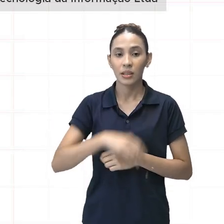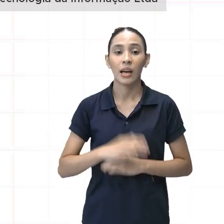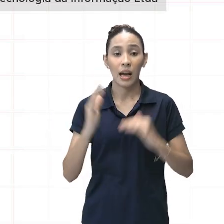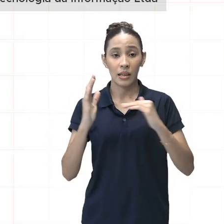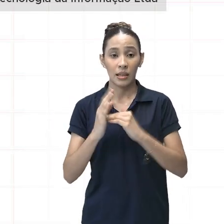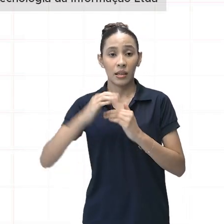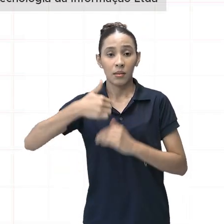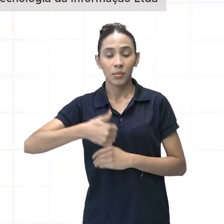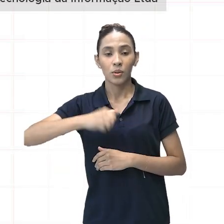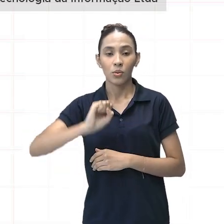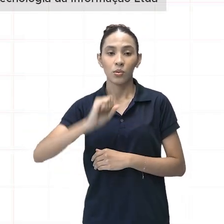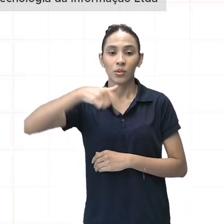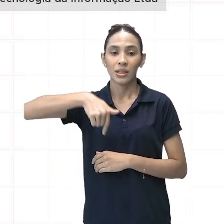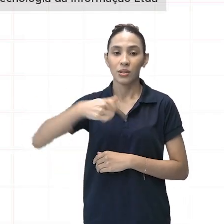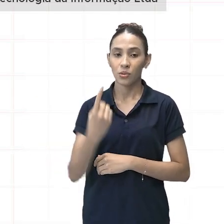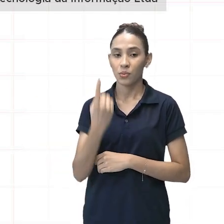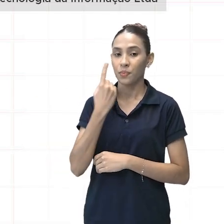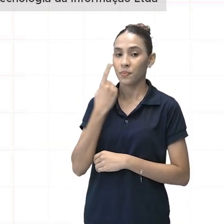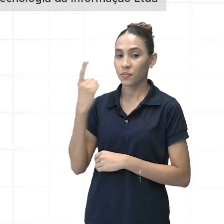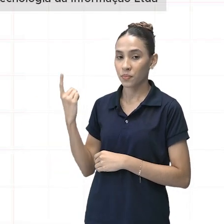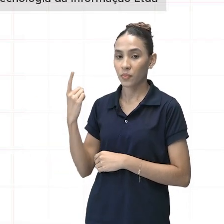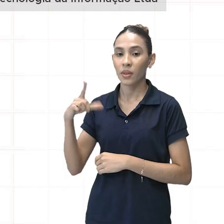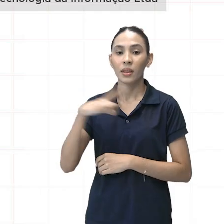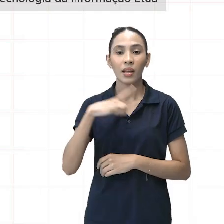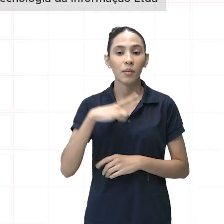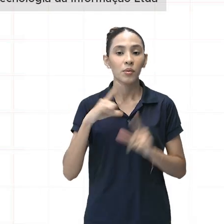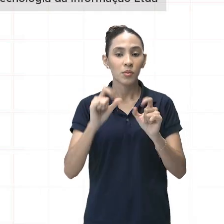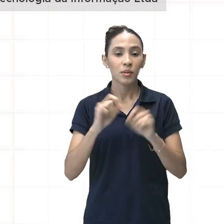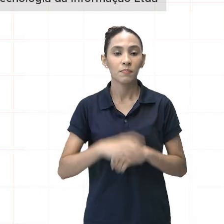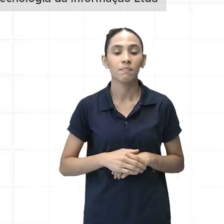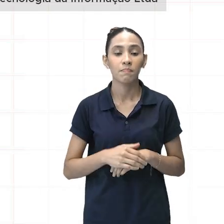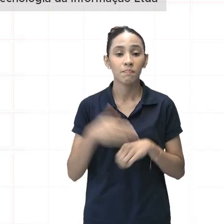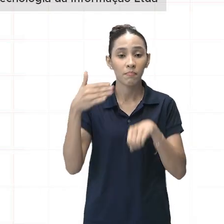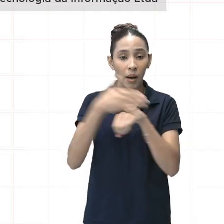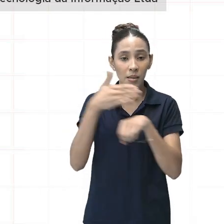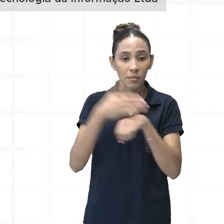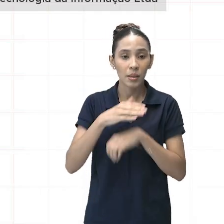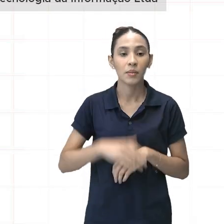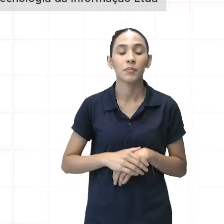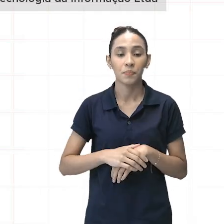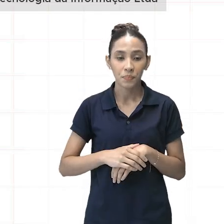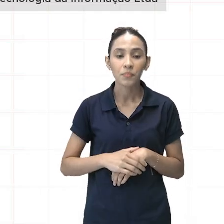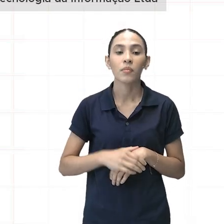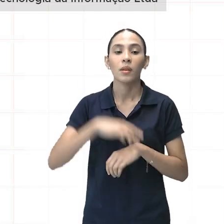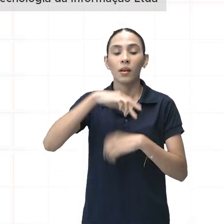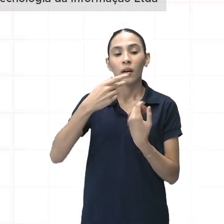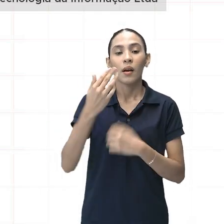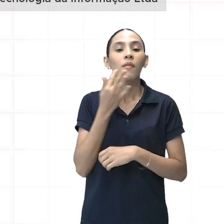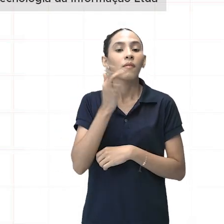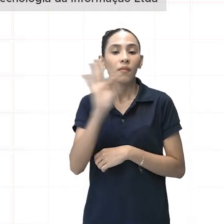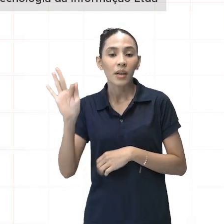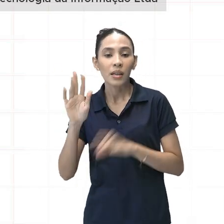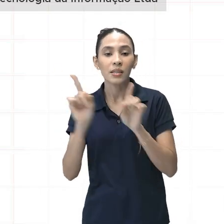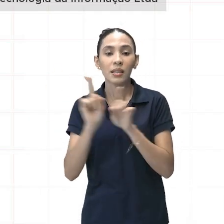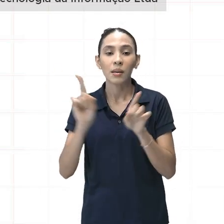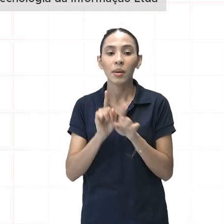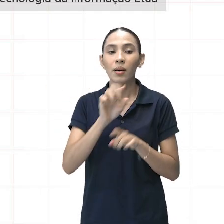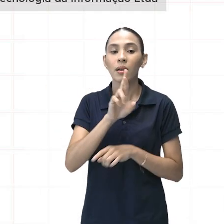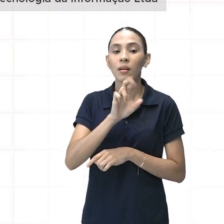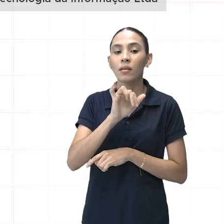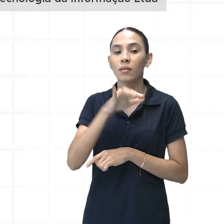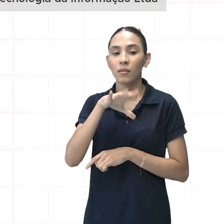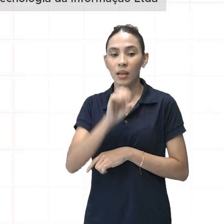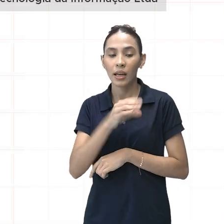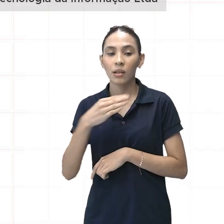e 1871. Temos como participantes o Império Francês e também o Reino da Prússia, que